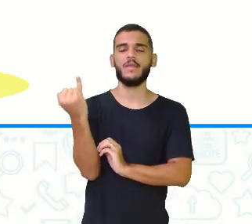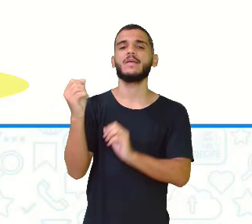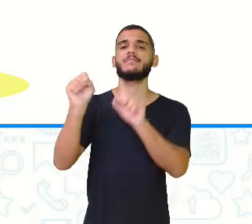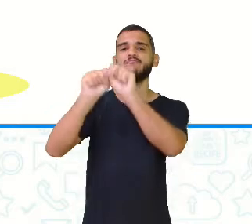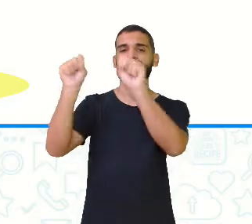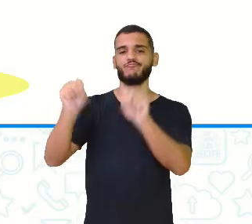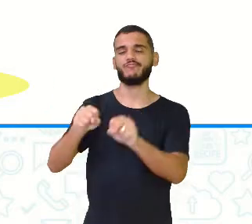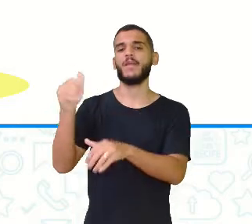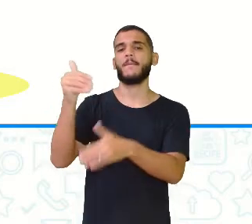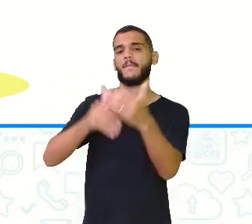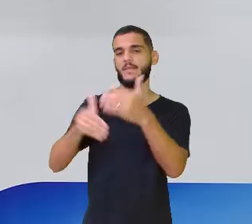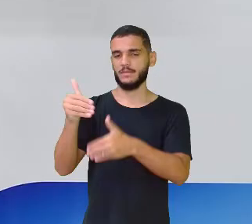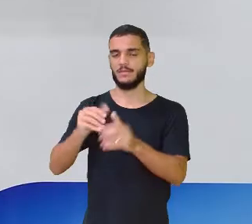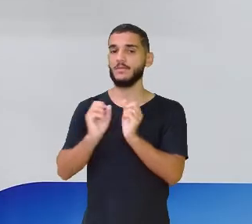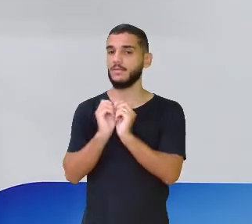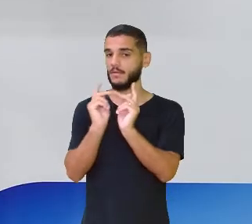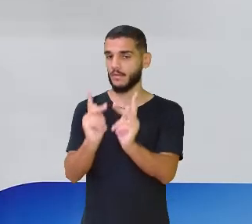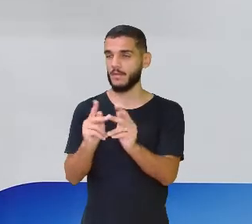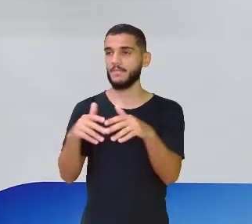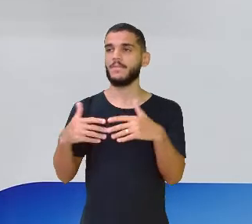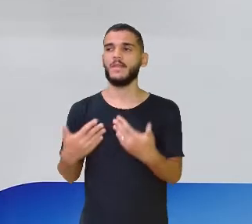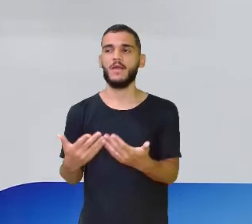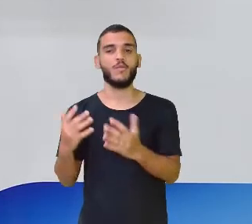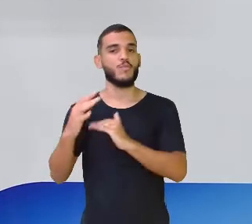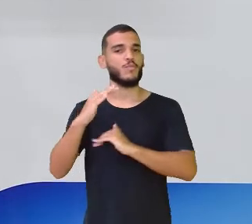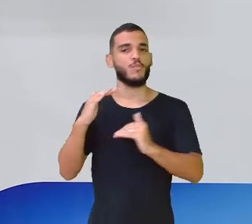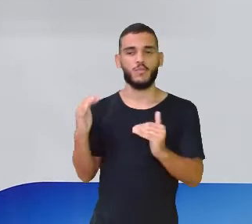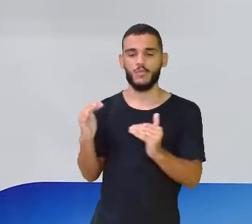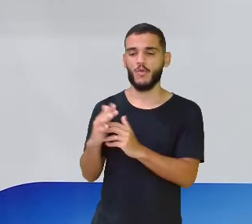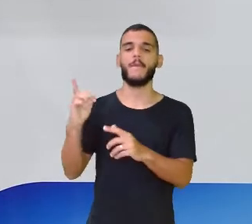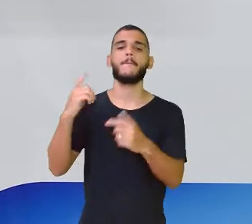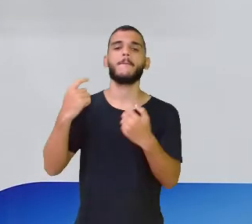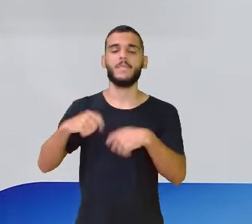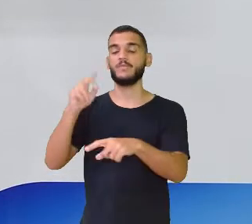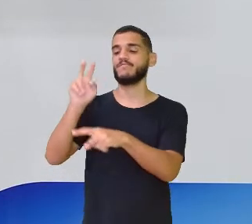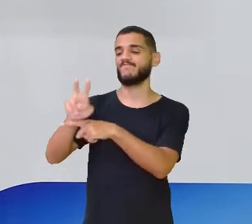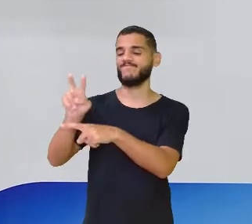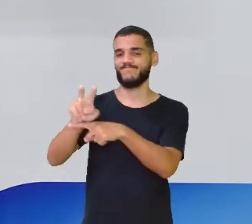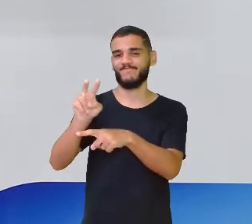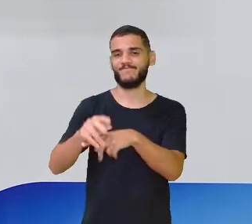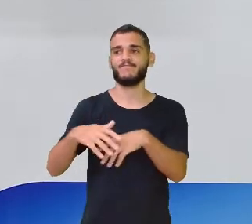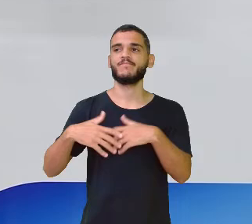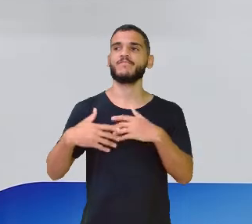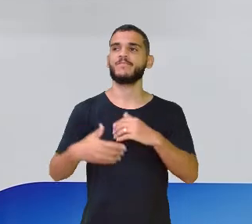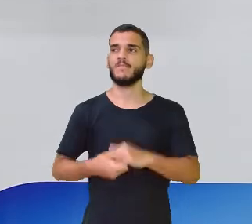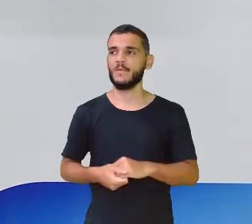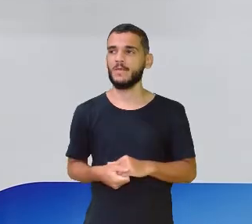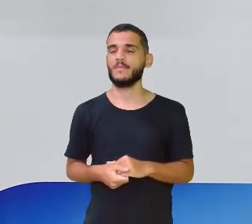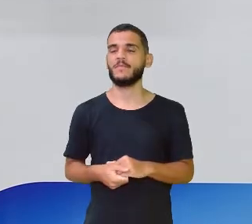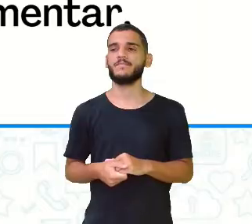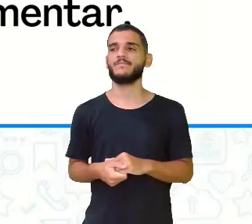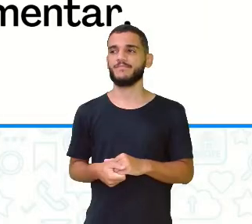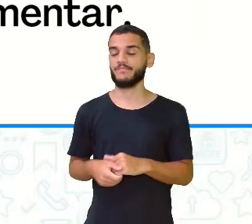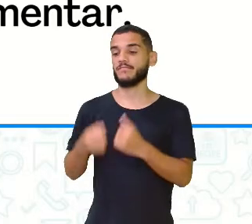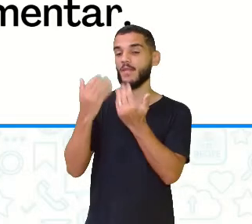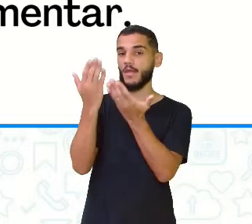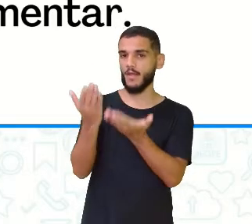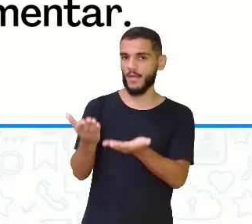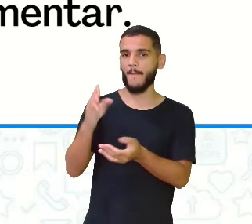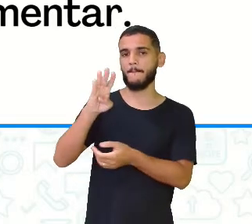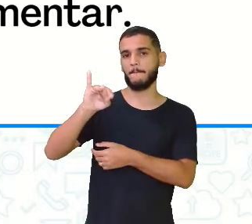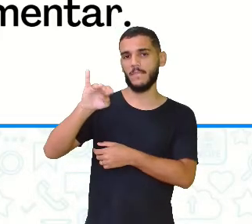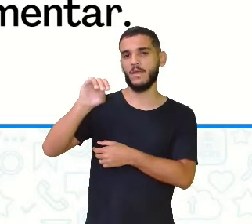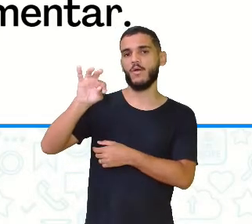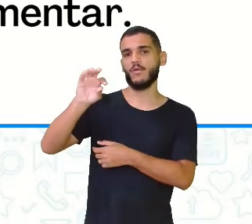eles fazem parte. E todos eles têm que ser preservados, tá bom? E olha só, os elementos bióticos